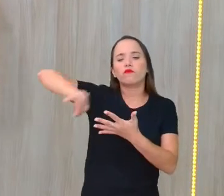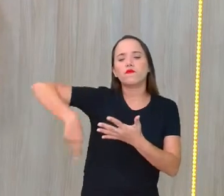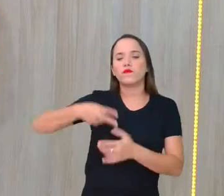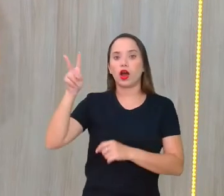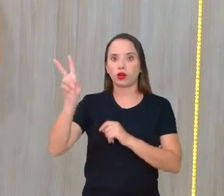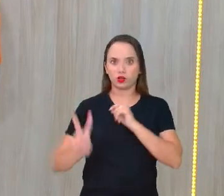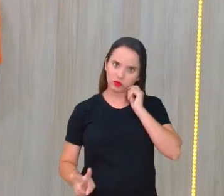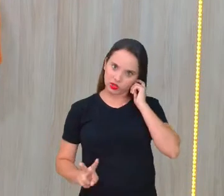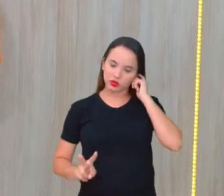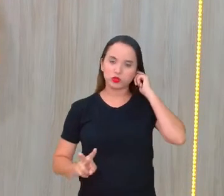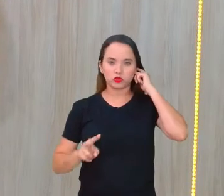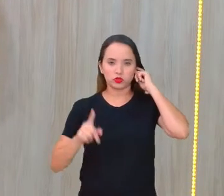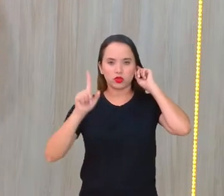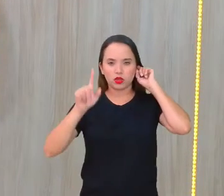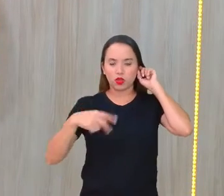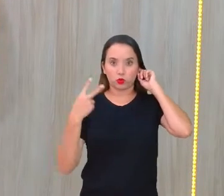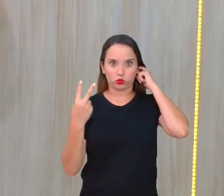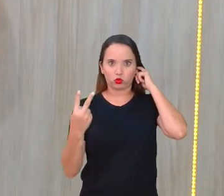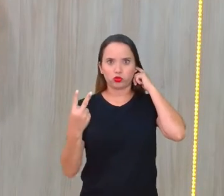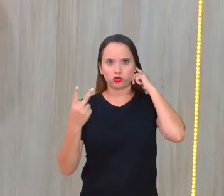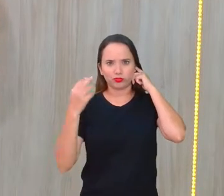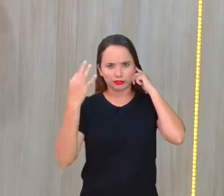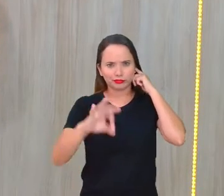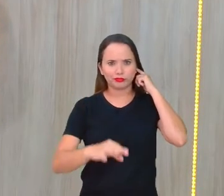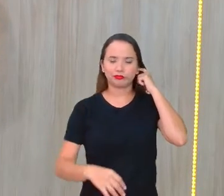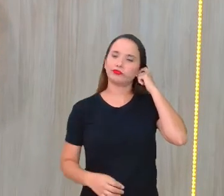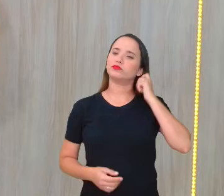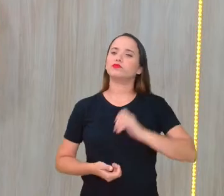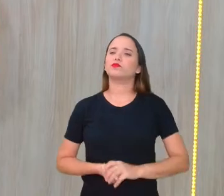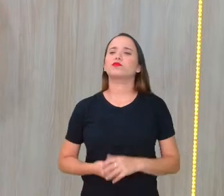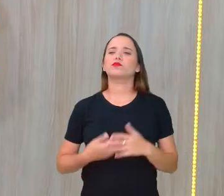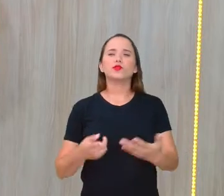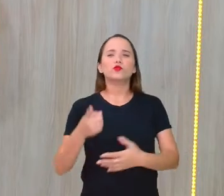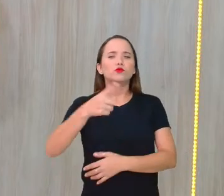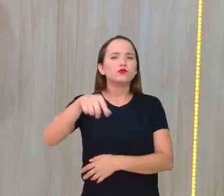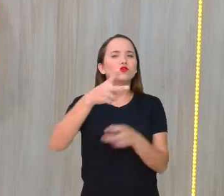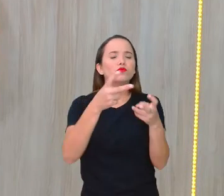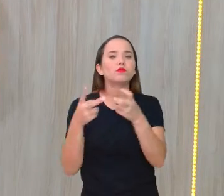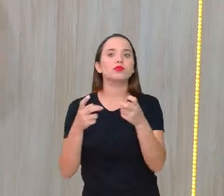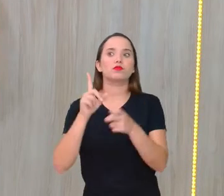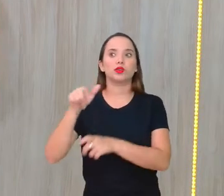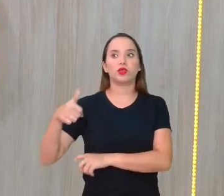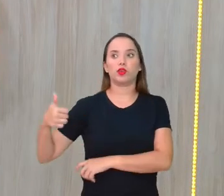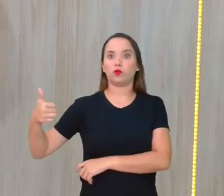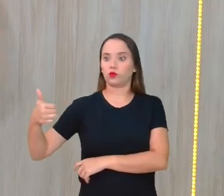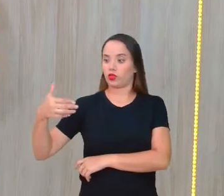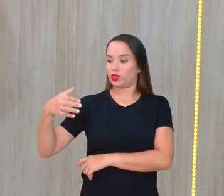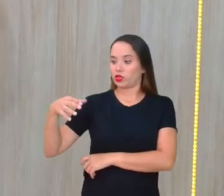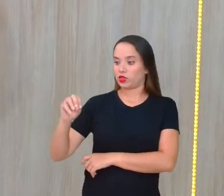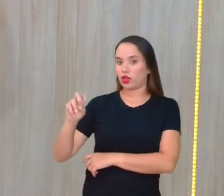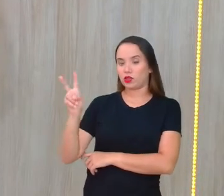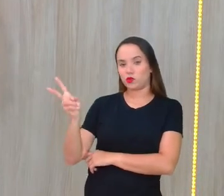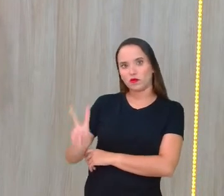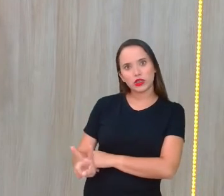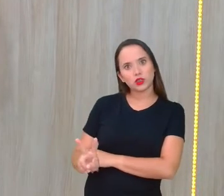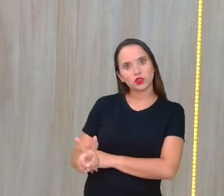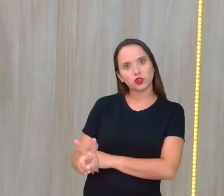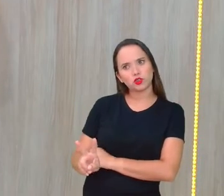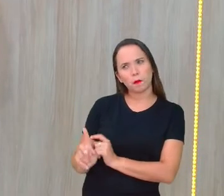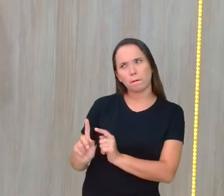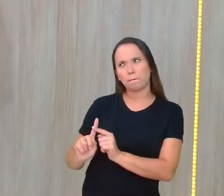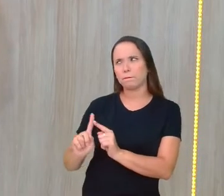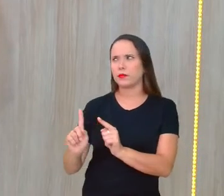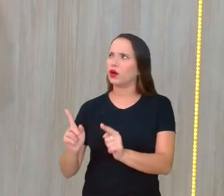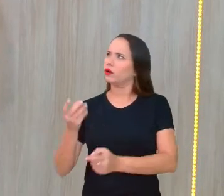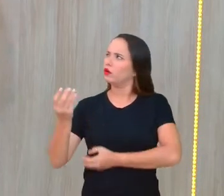fator, o número que está sendo multiplicado. Você observa que a gente já viu que eram 10 vezes aquilo dali. E como é que aquele